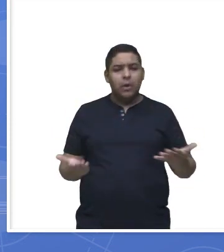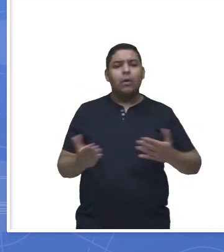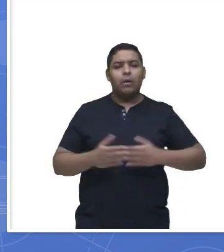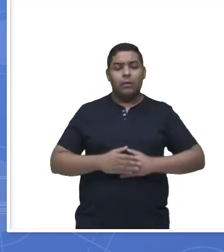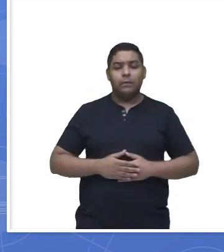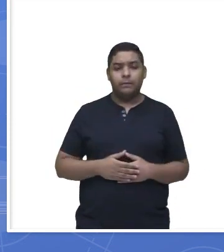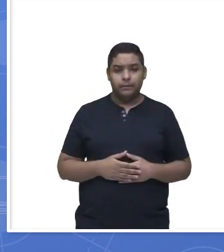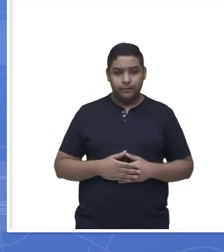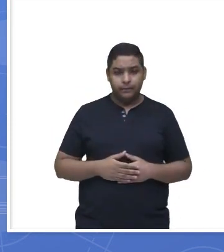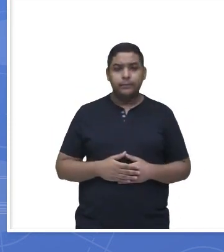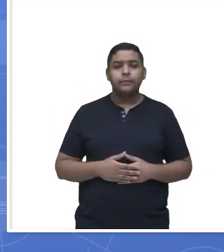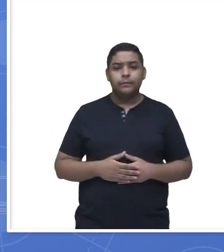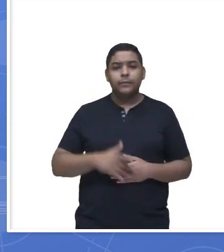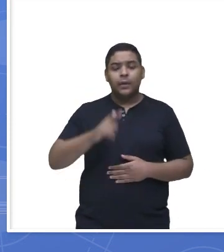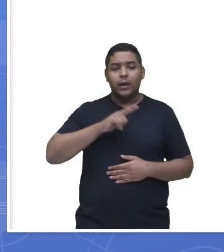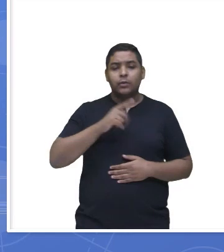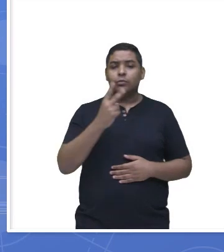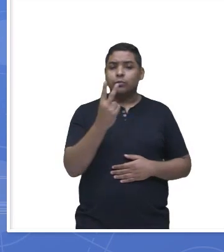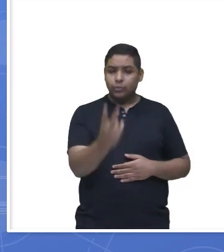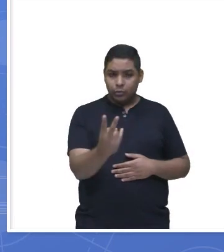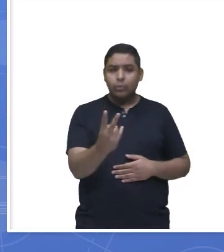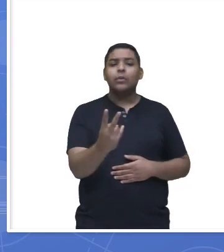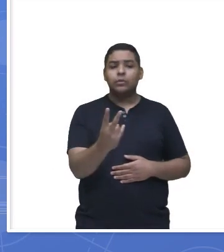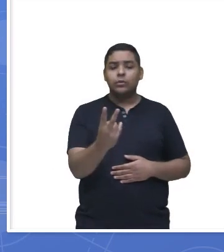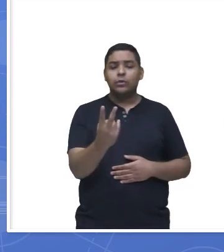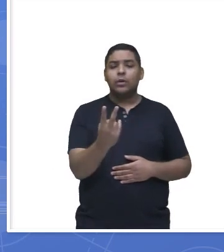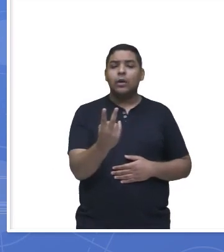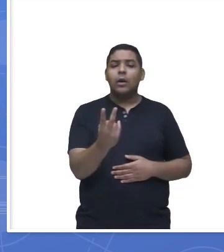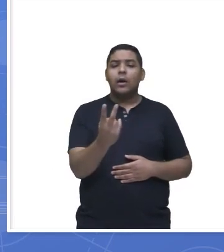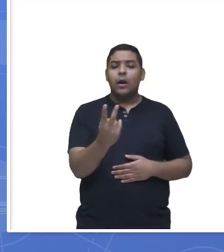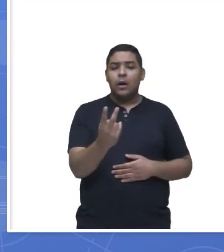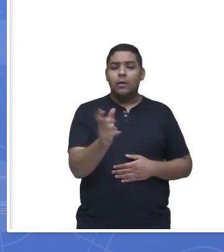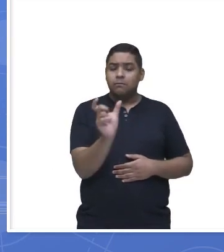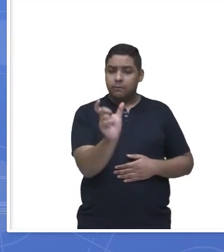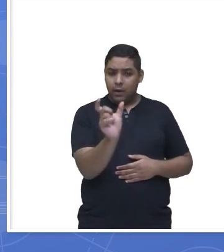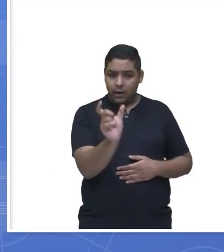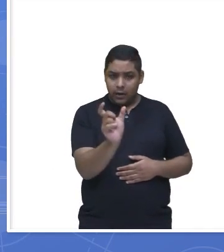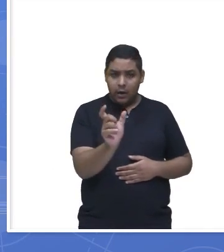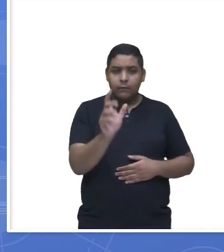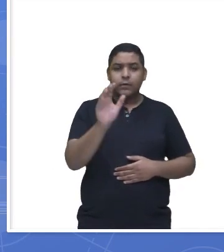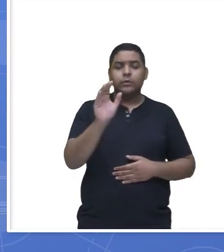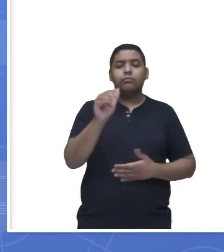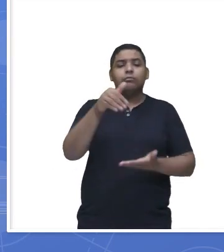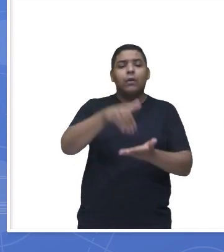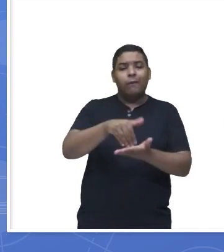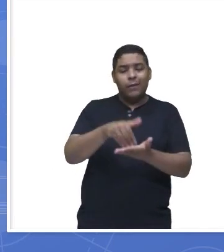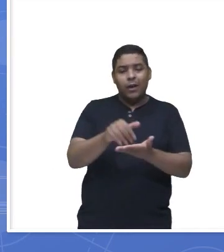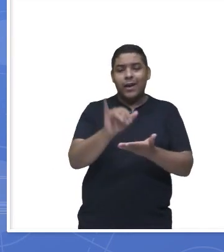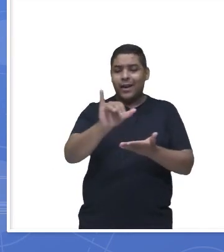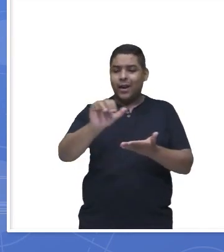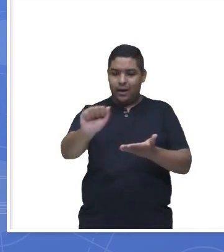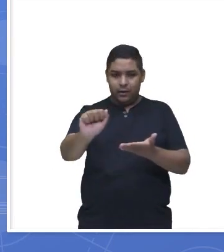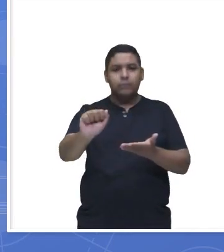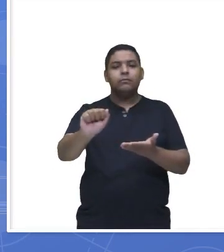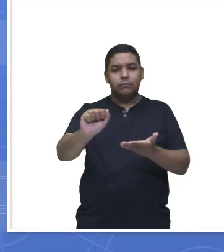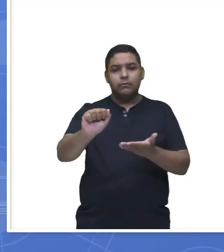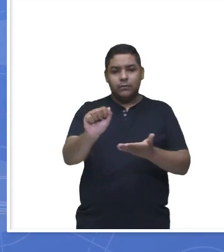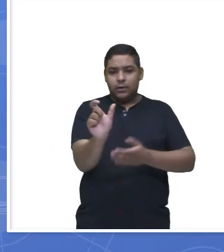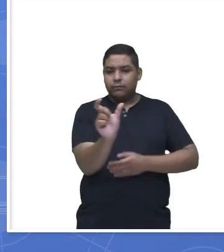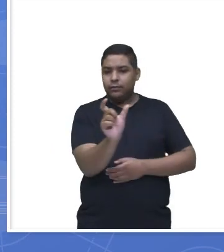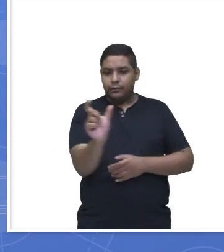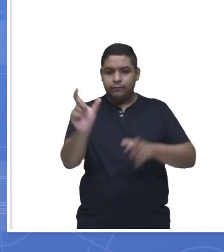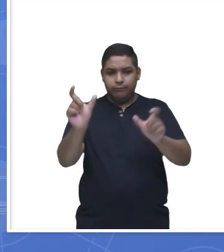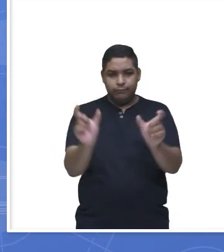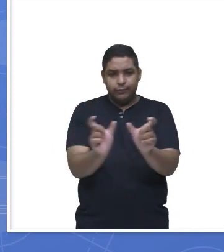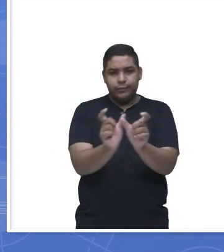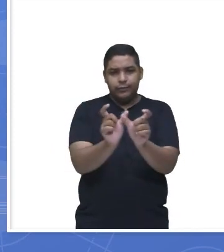alternativas, há duas palavras que terminam em IA, né? Que quando a gente vai pronunciar, elas são parecidas na escrita,